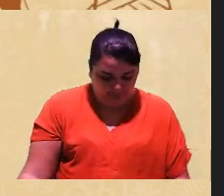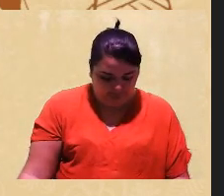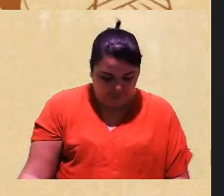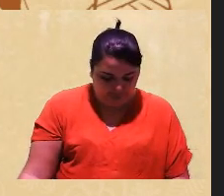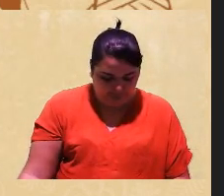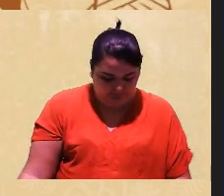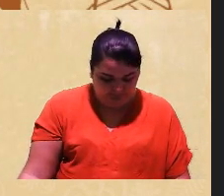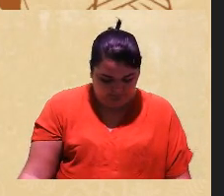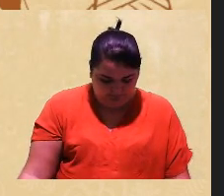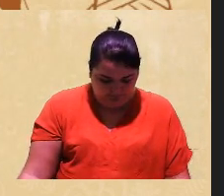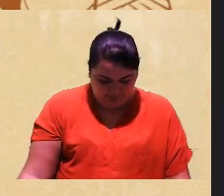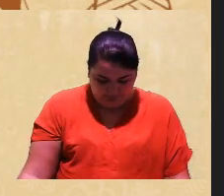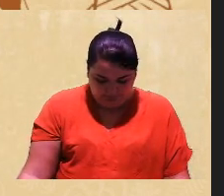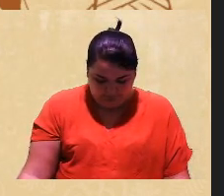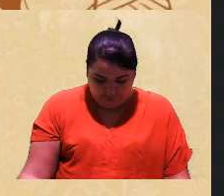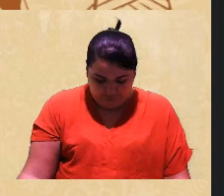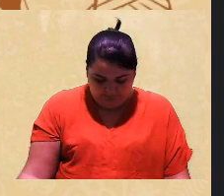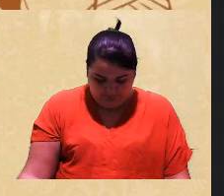Tchau.